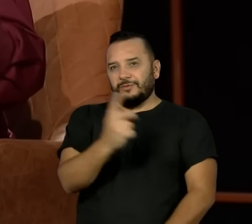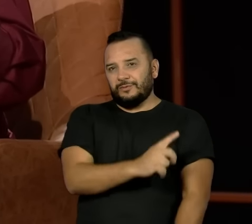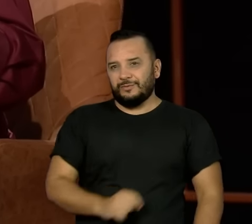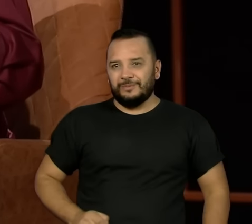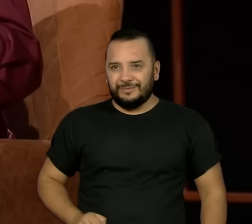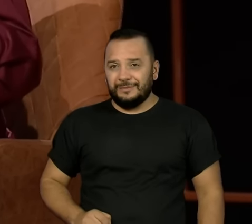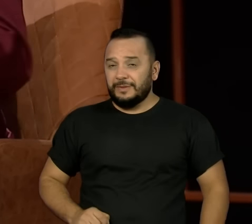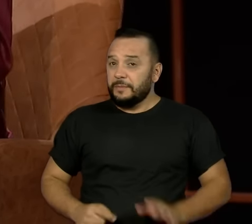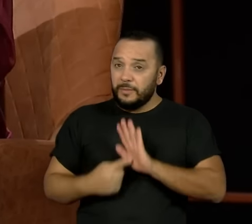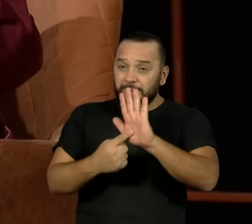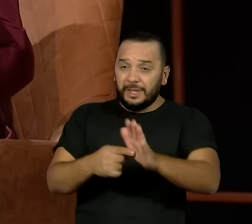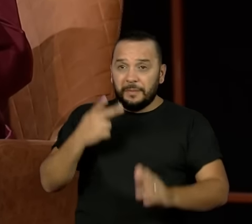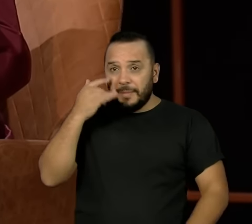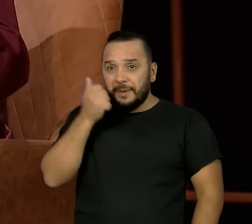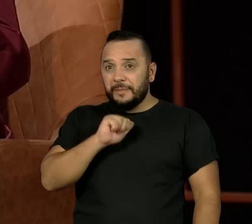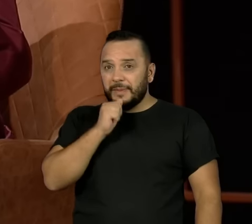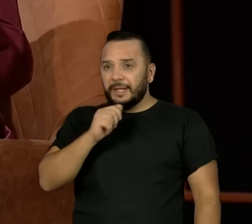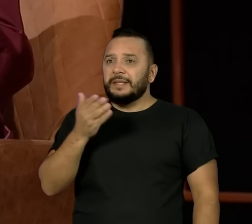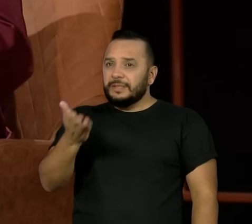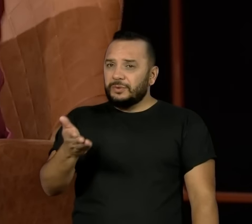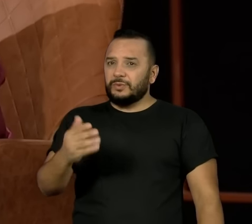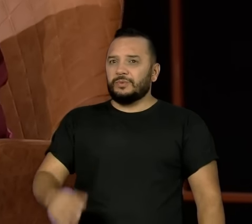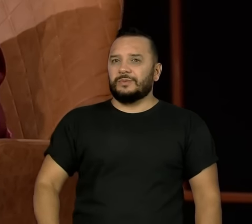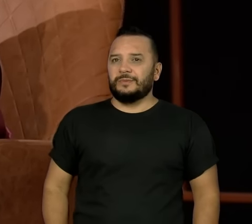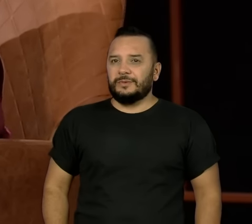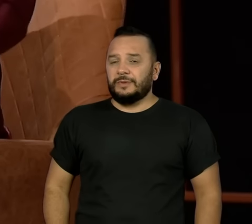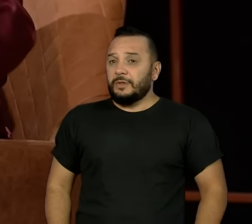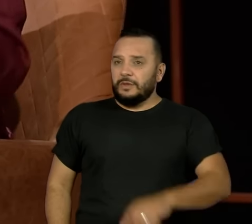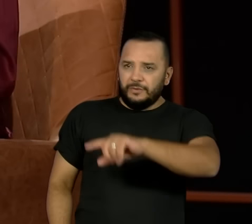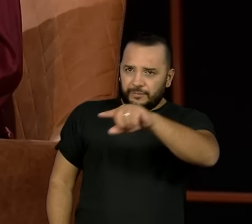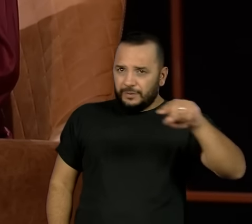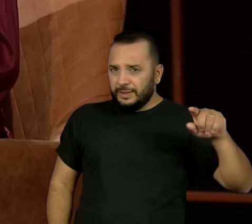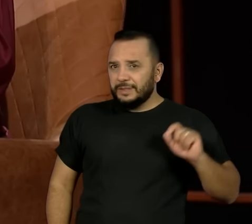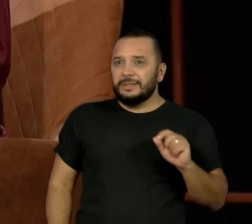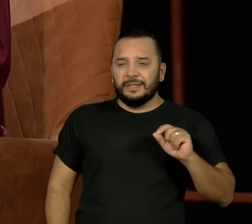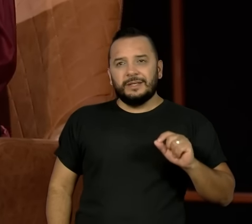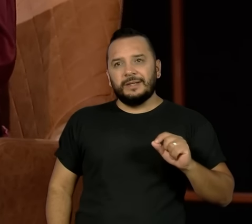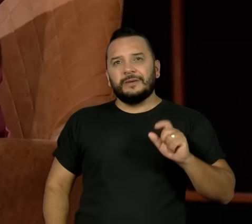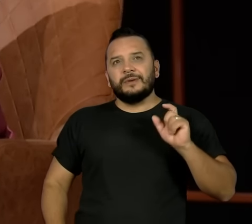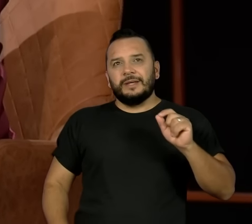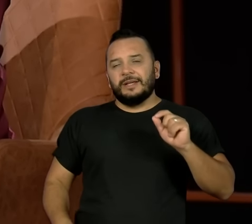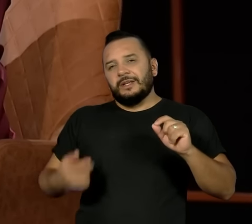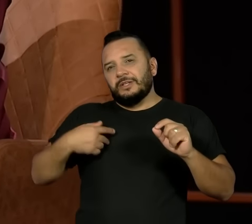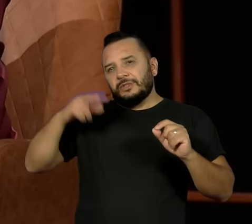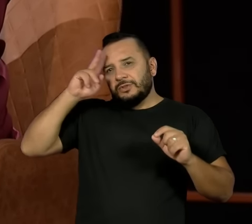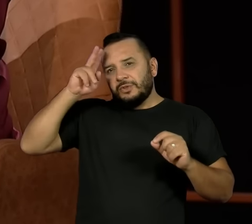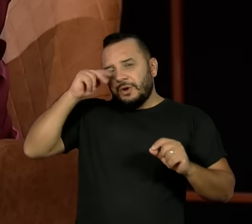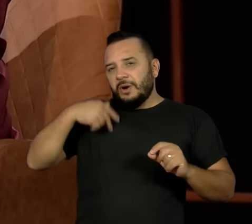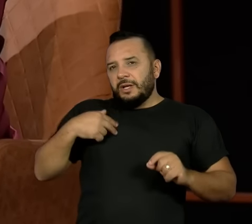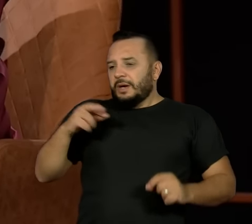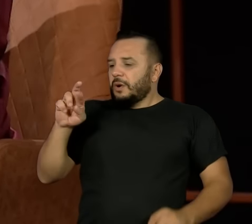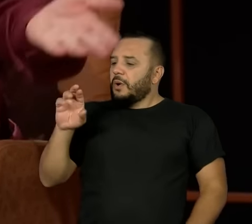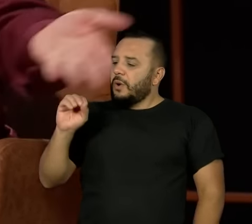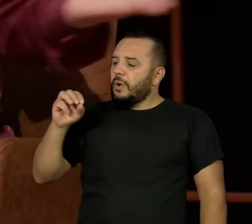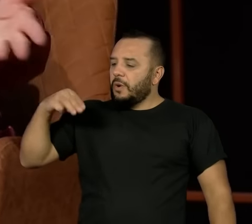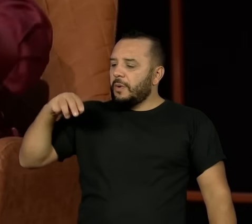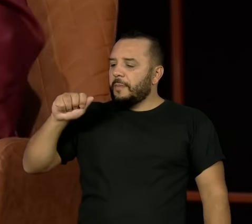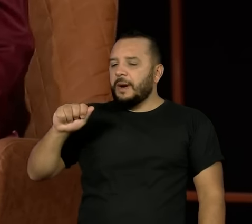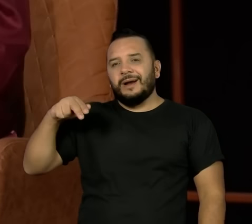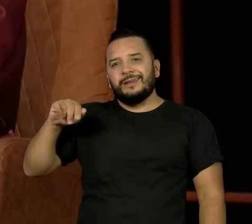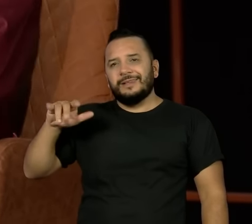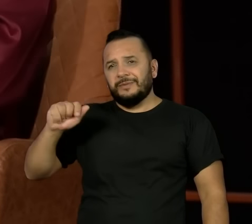para os pais. Isso é a primeira coisa. Você certamente não sabe a história da România, mas você pegar um livro de história da România, você lê e fica